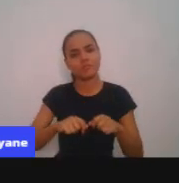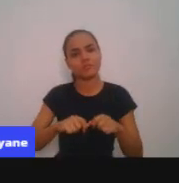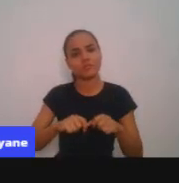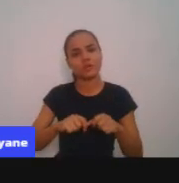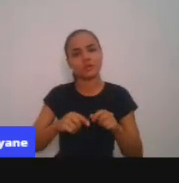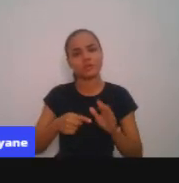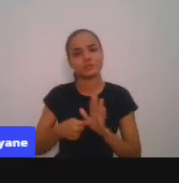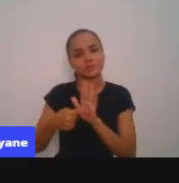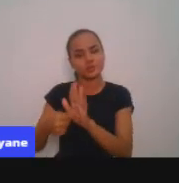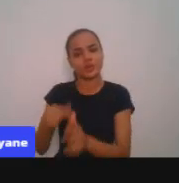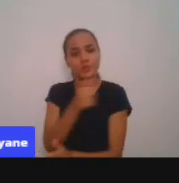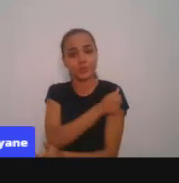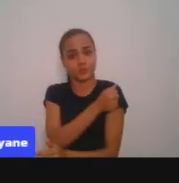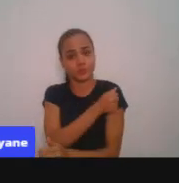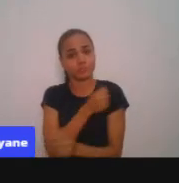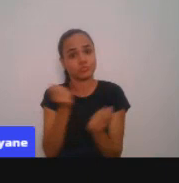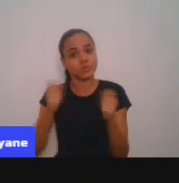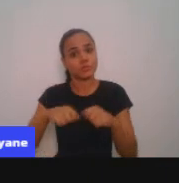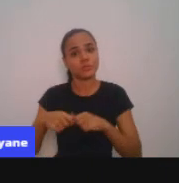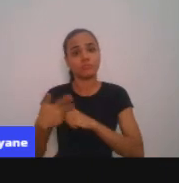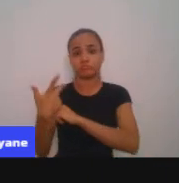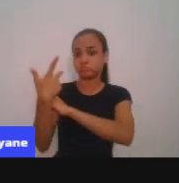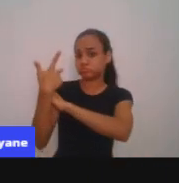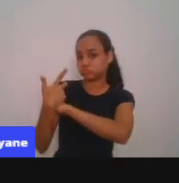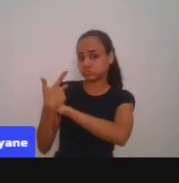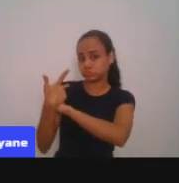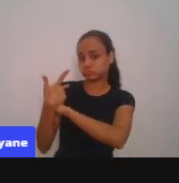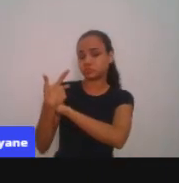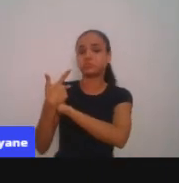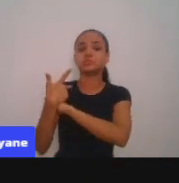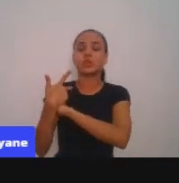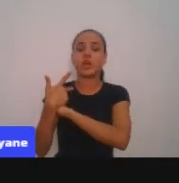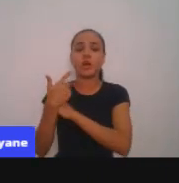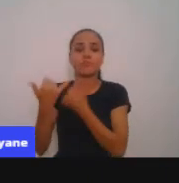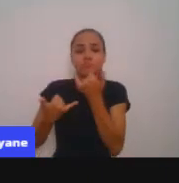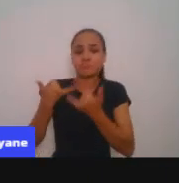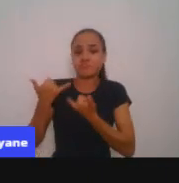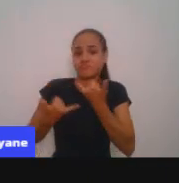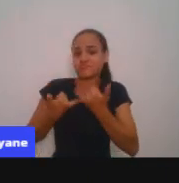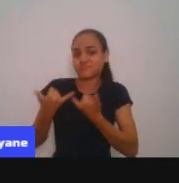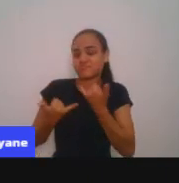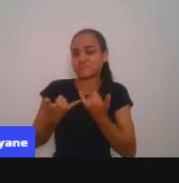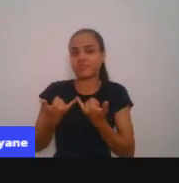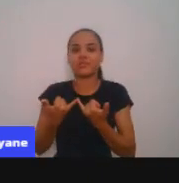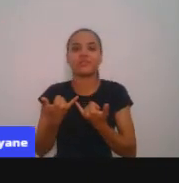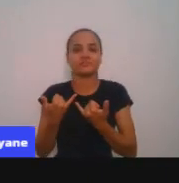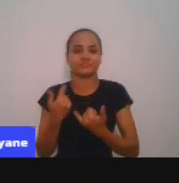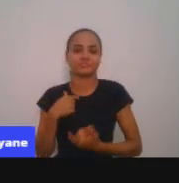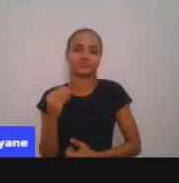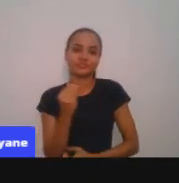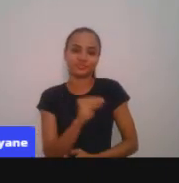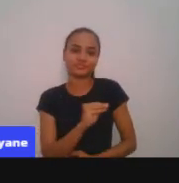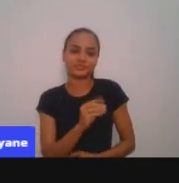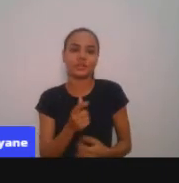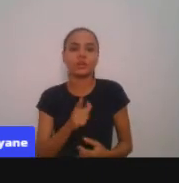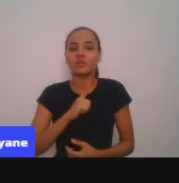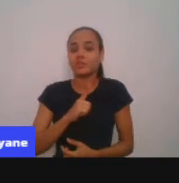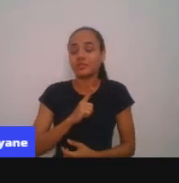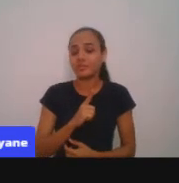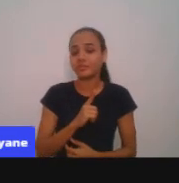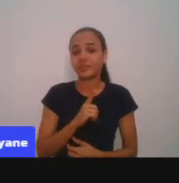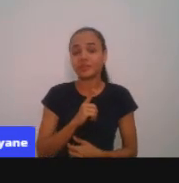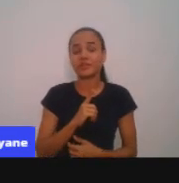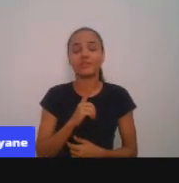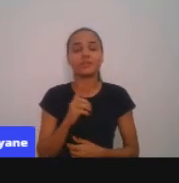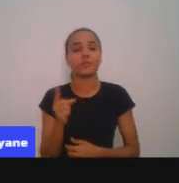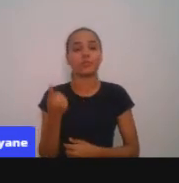um determinado jogo, por exemplo, que eu coloquei. Ele tem um recurso lá muito útil aos professores, que